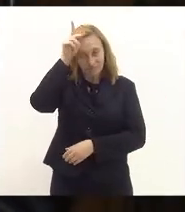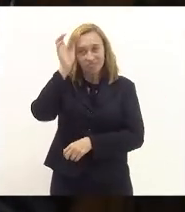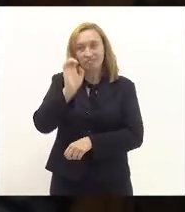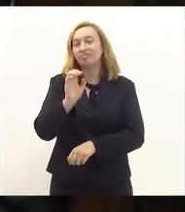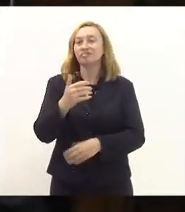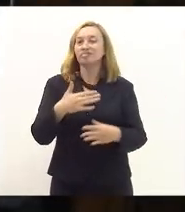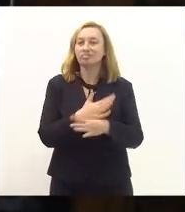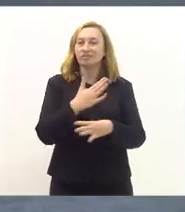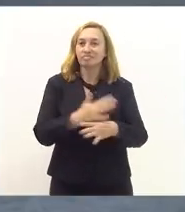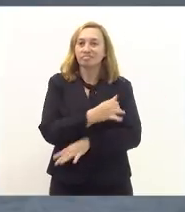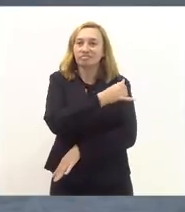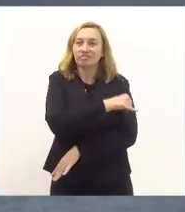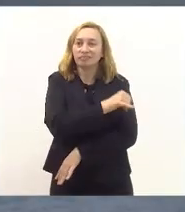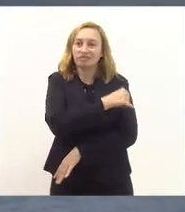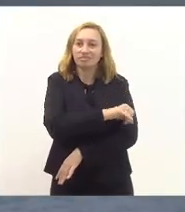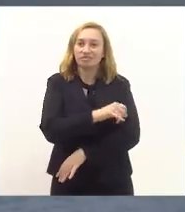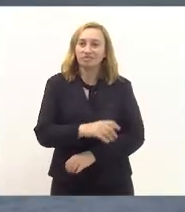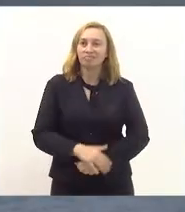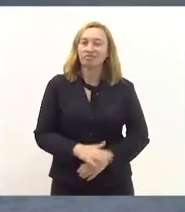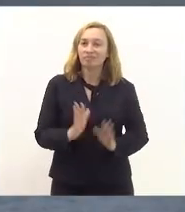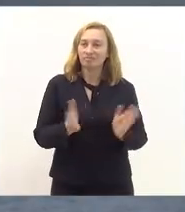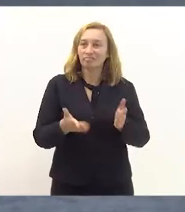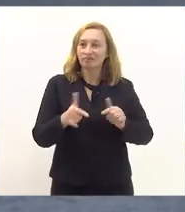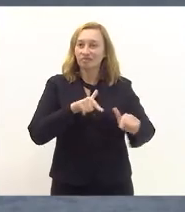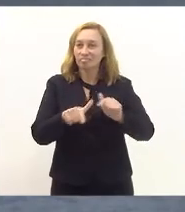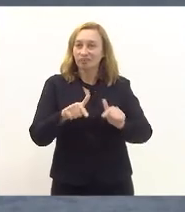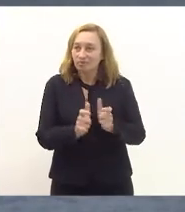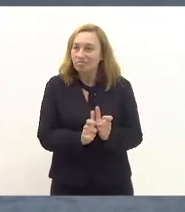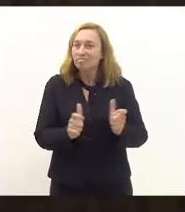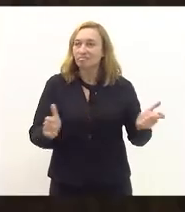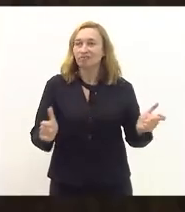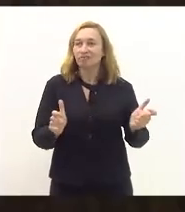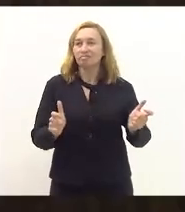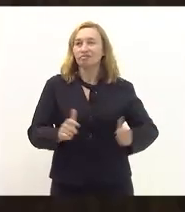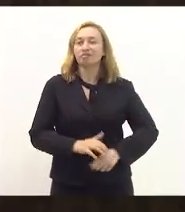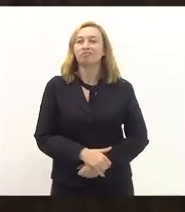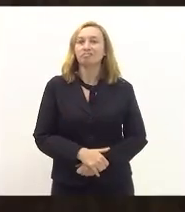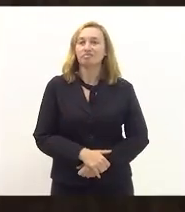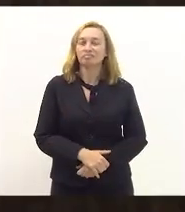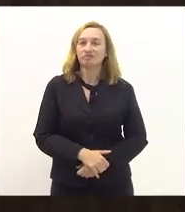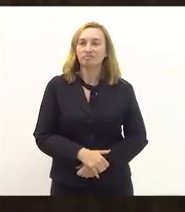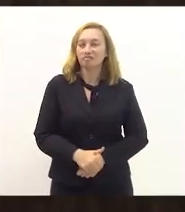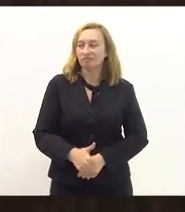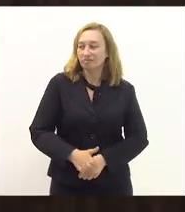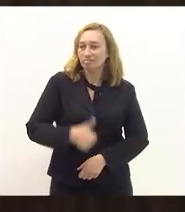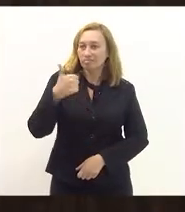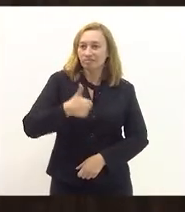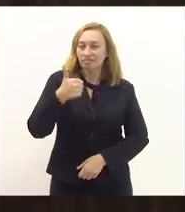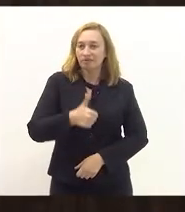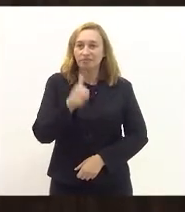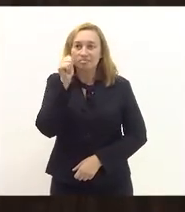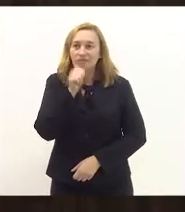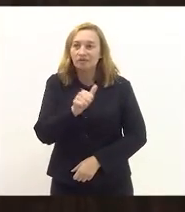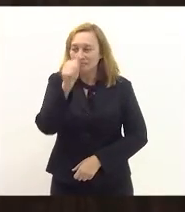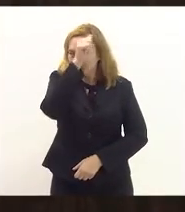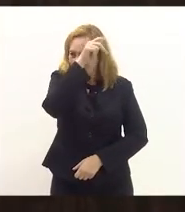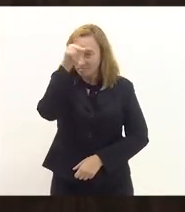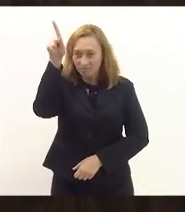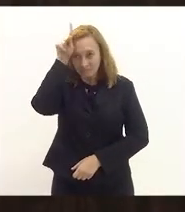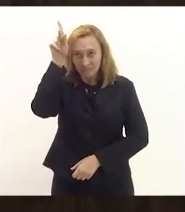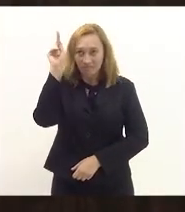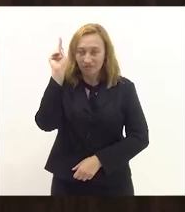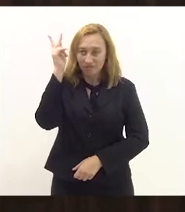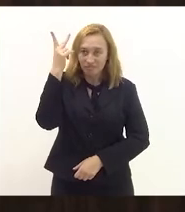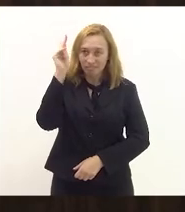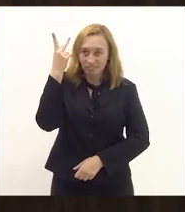Janeiro e estaria fazendo um grande trabalho como a primeira mulher prefeita da história do